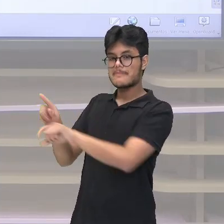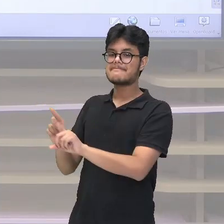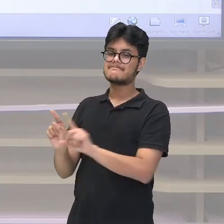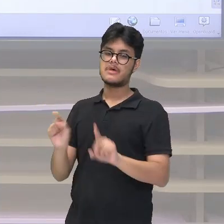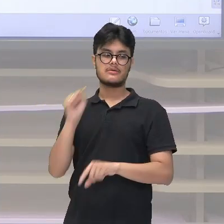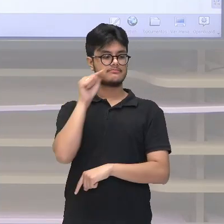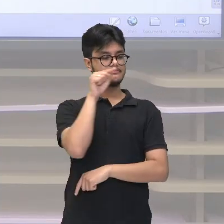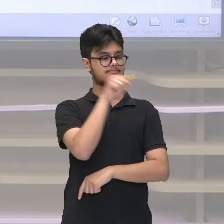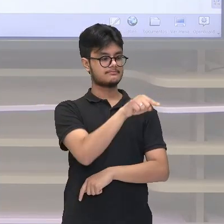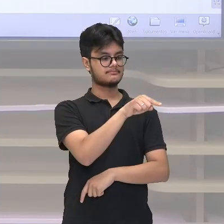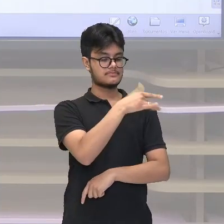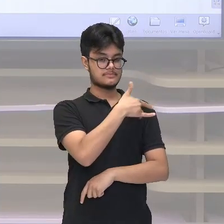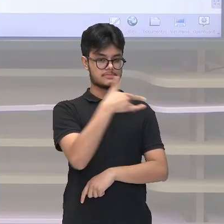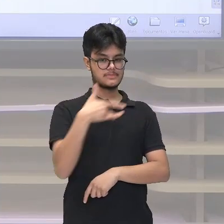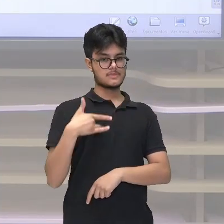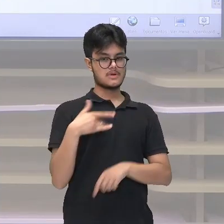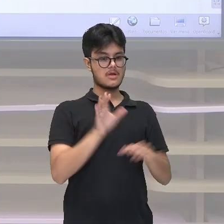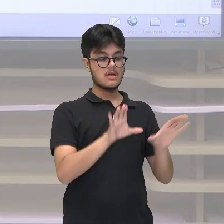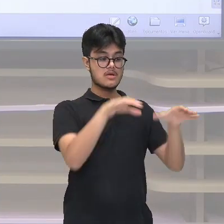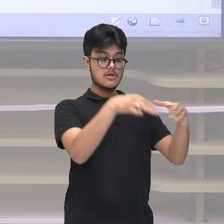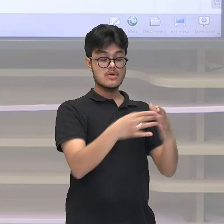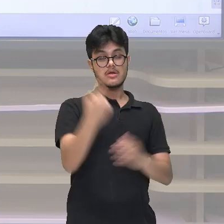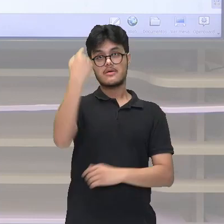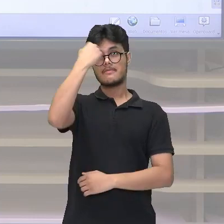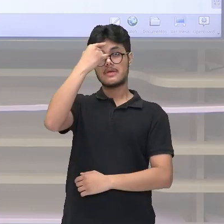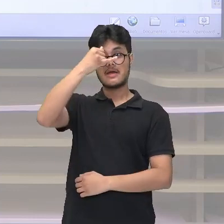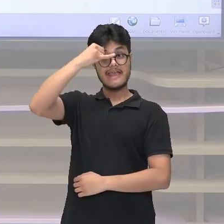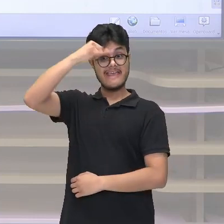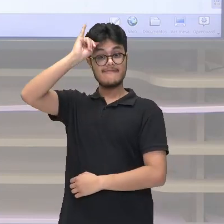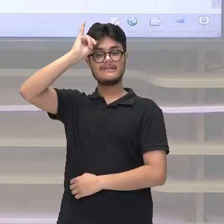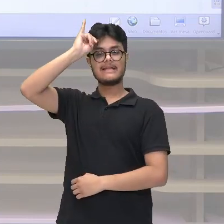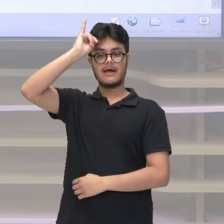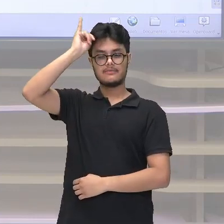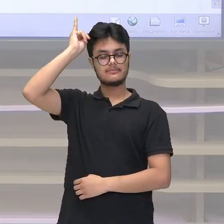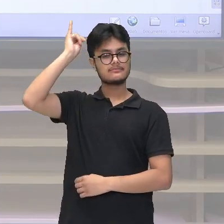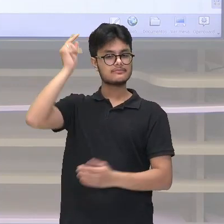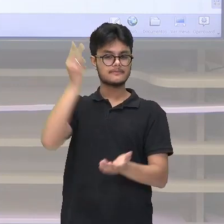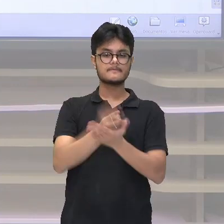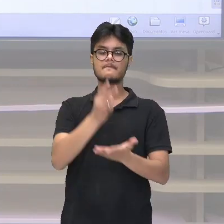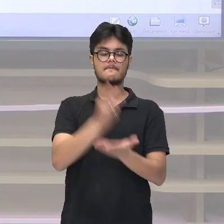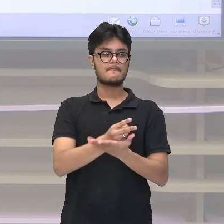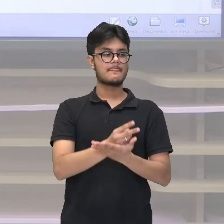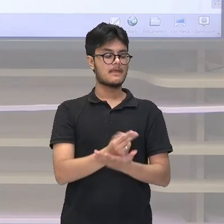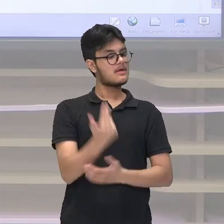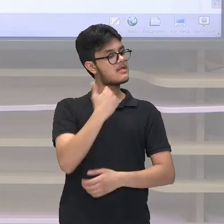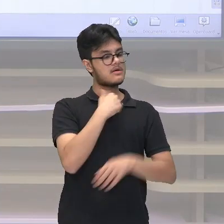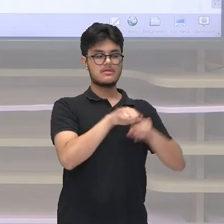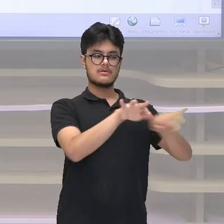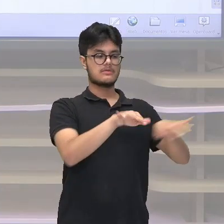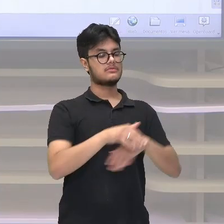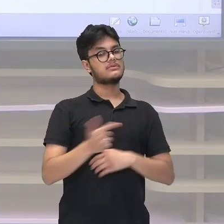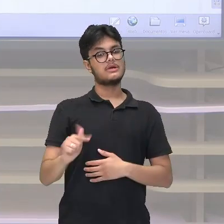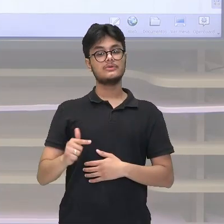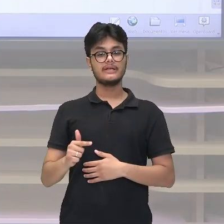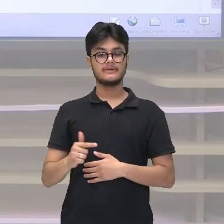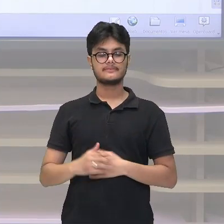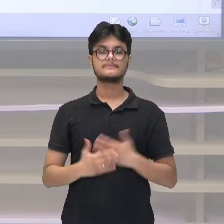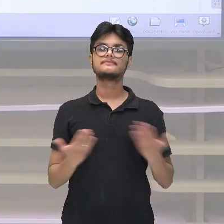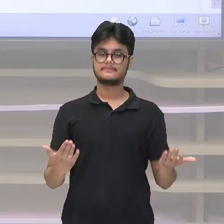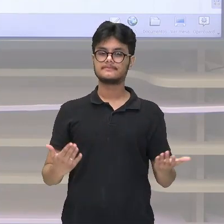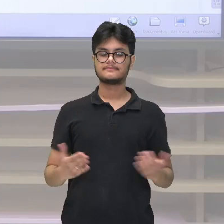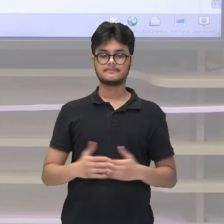saúde coletiva, a preocupação é justamente que não haja a doença. Então, a